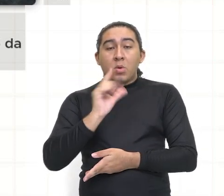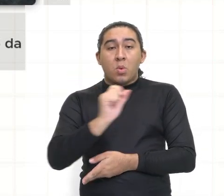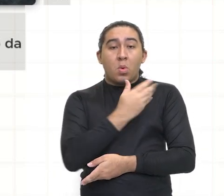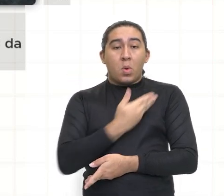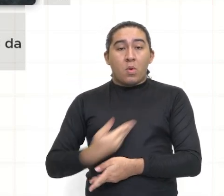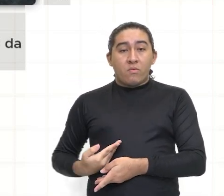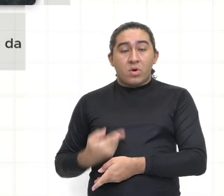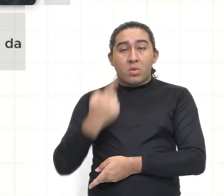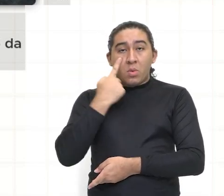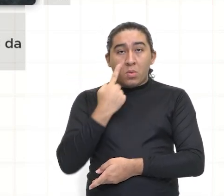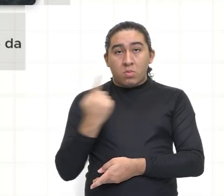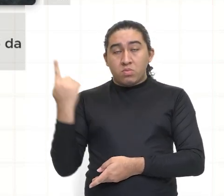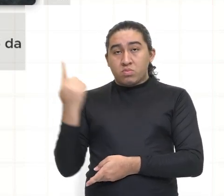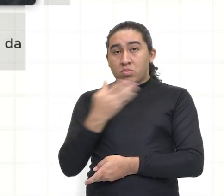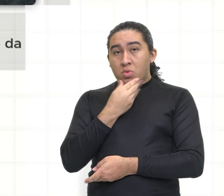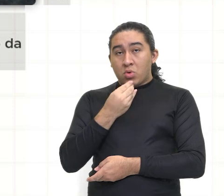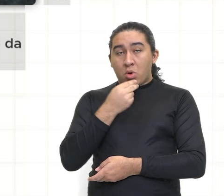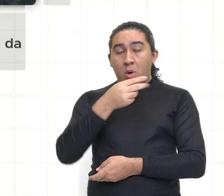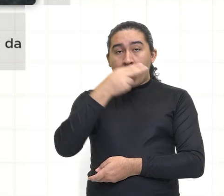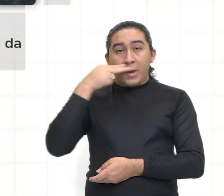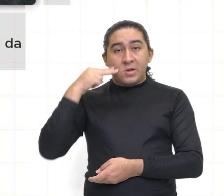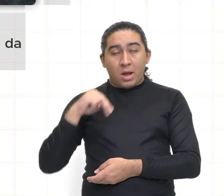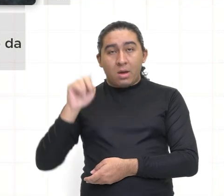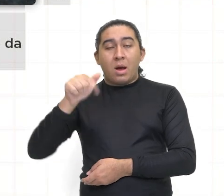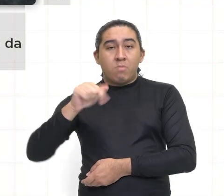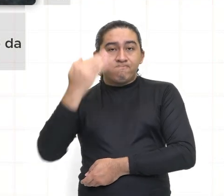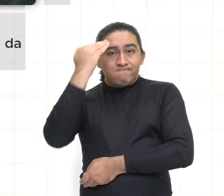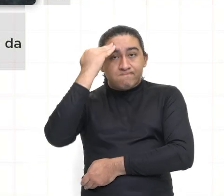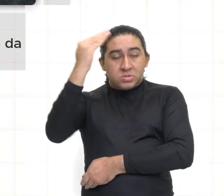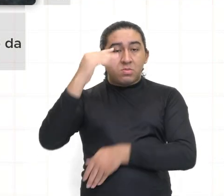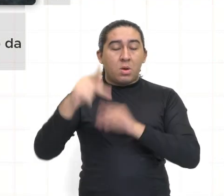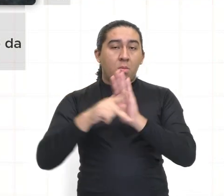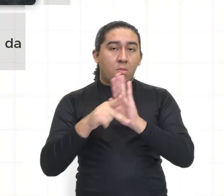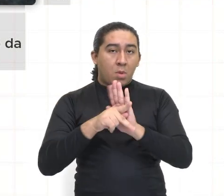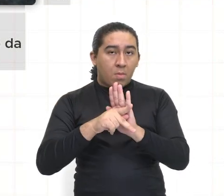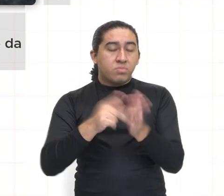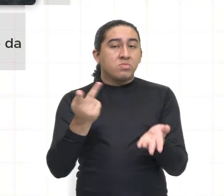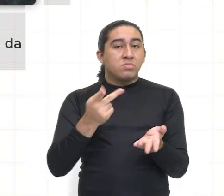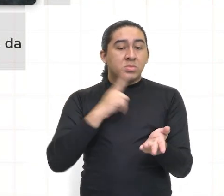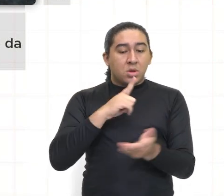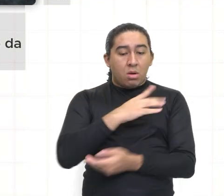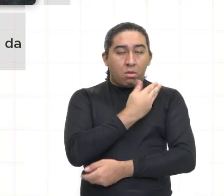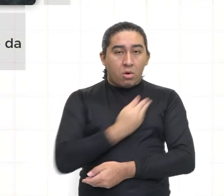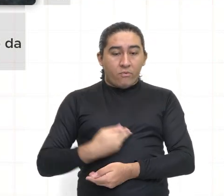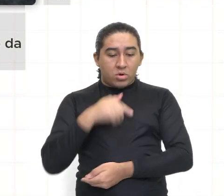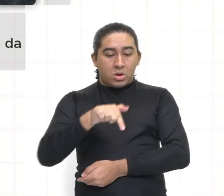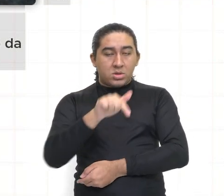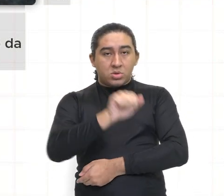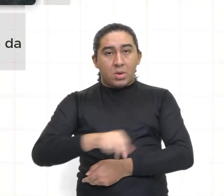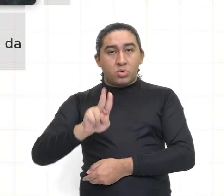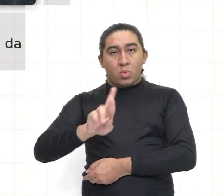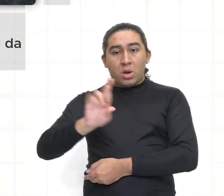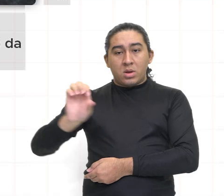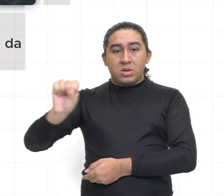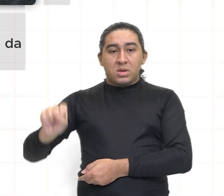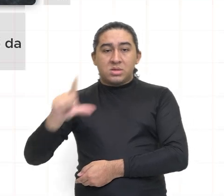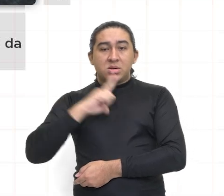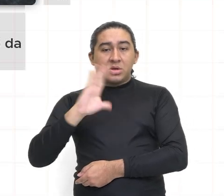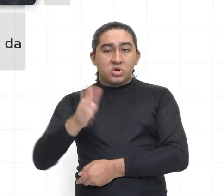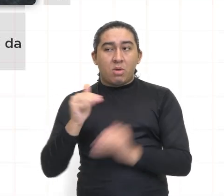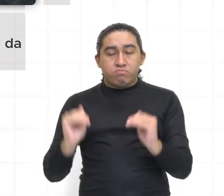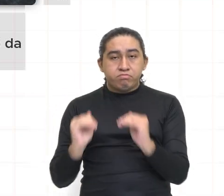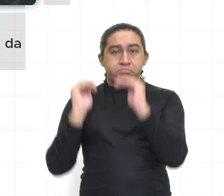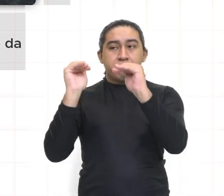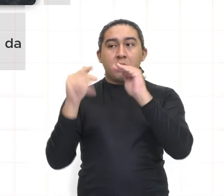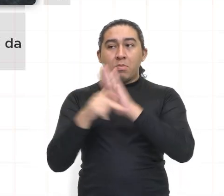governo do Joseph Stalin, um dos principais governantes ali da União Soviética, que veio assumir